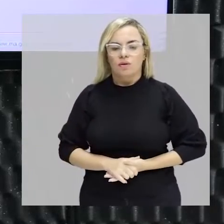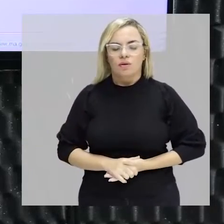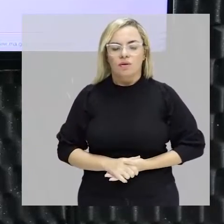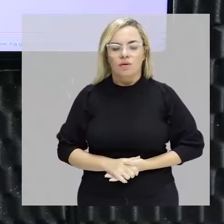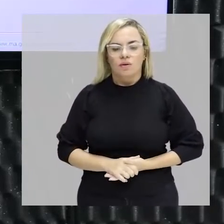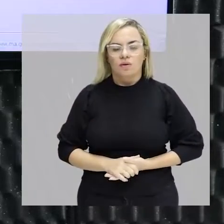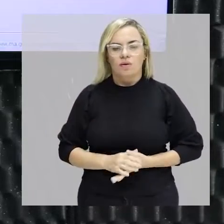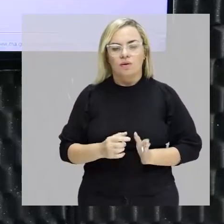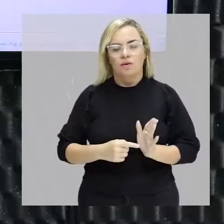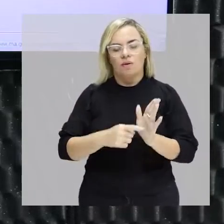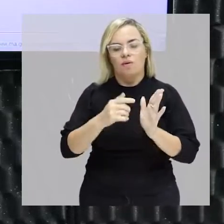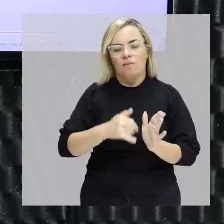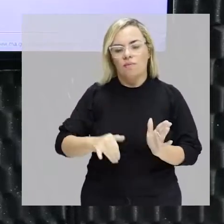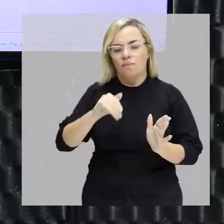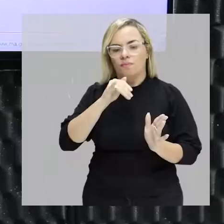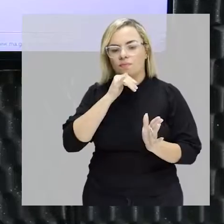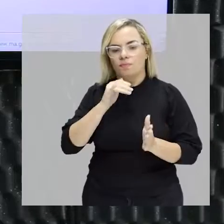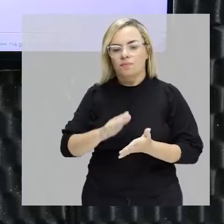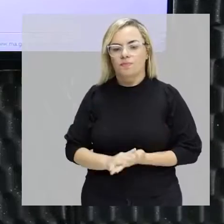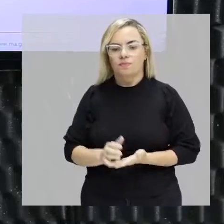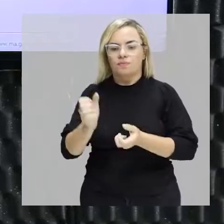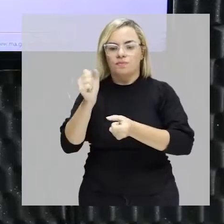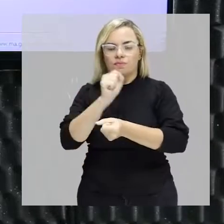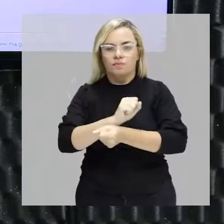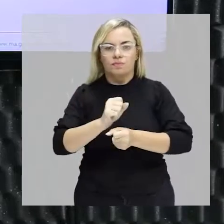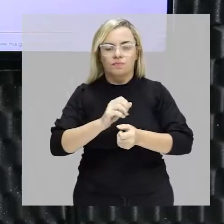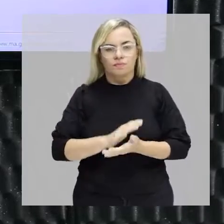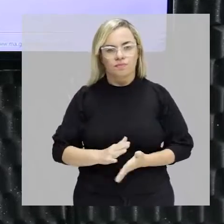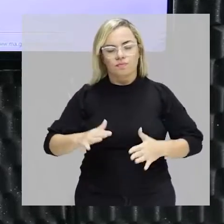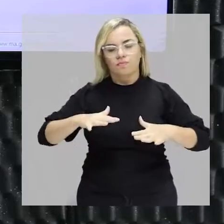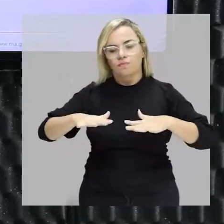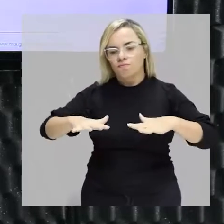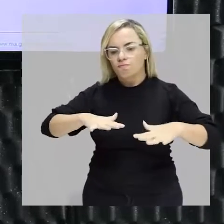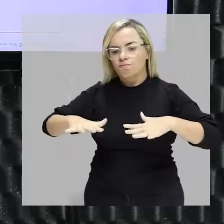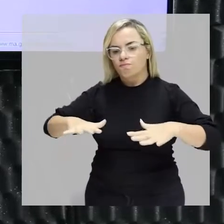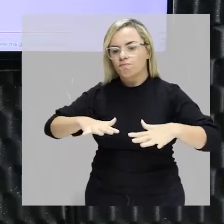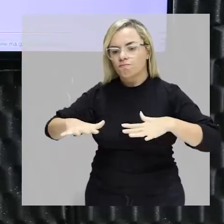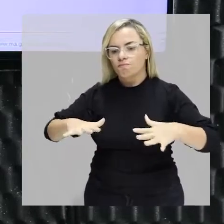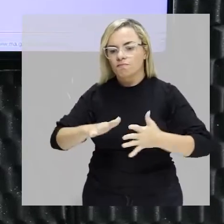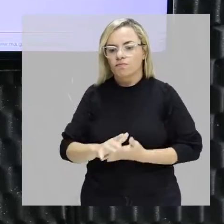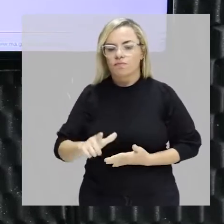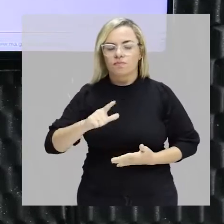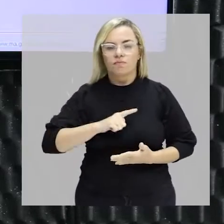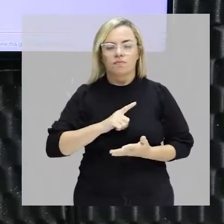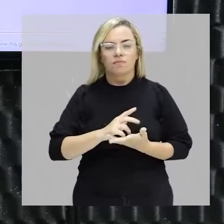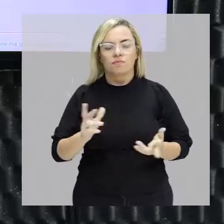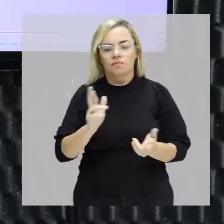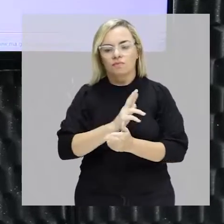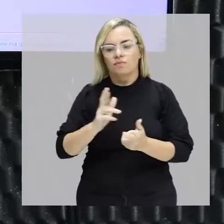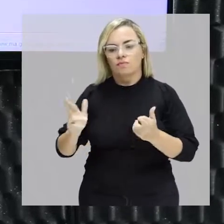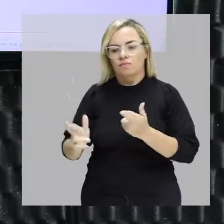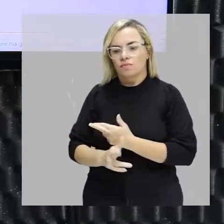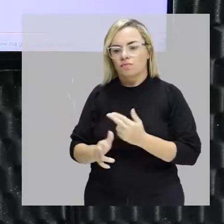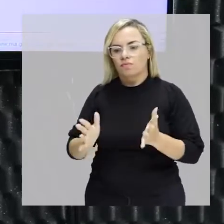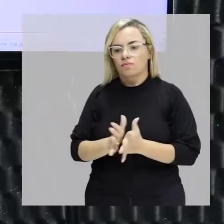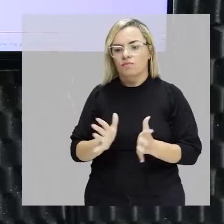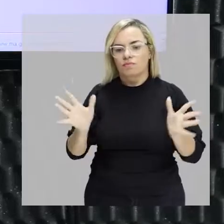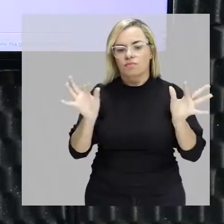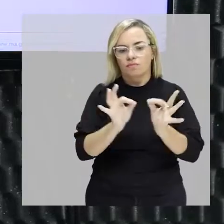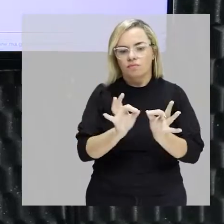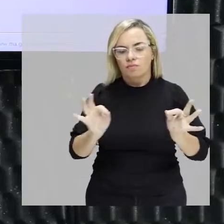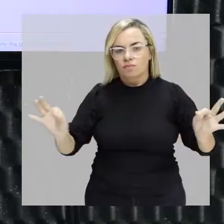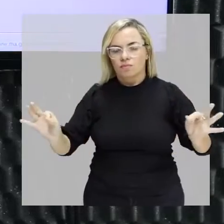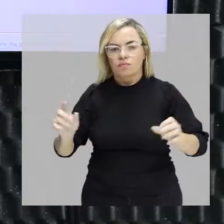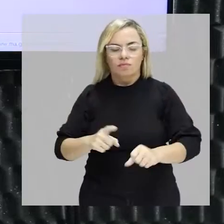um exemplo, né, de um automóvel em movimento. Ora, existe uma relação entre distância